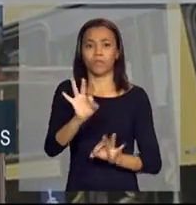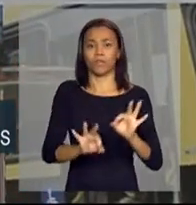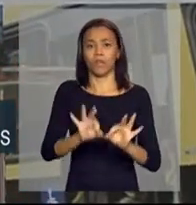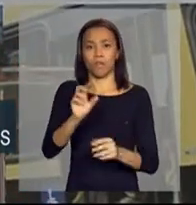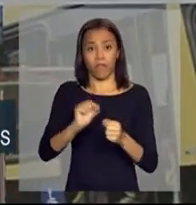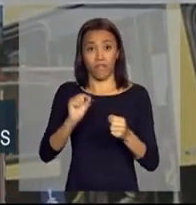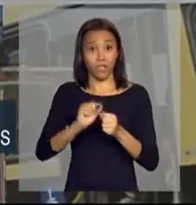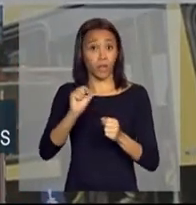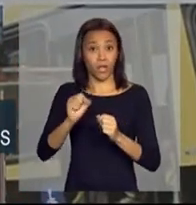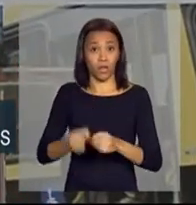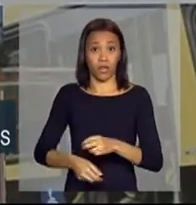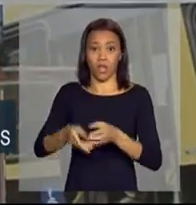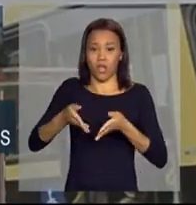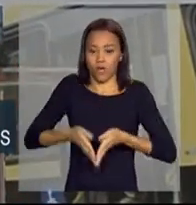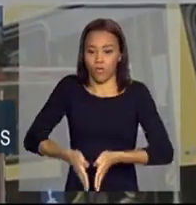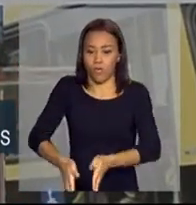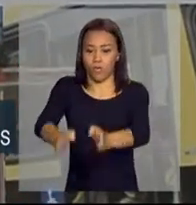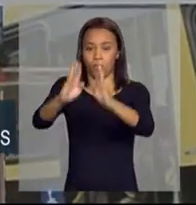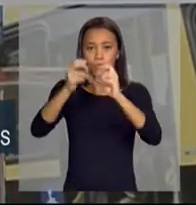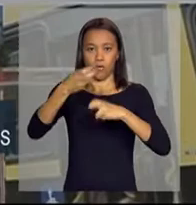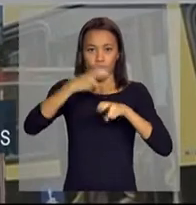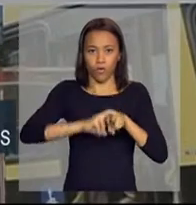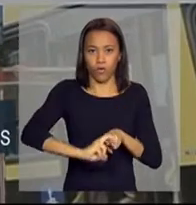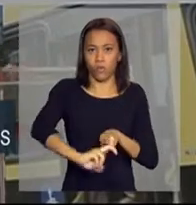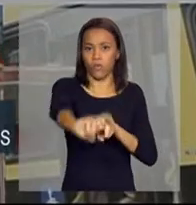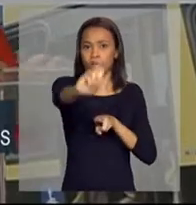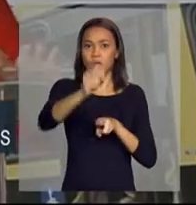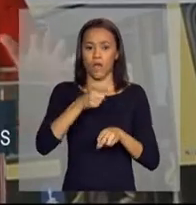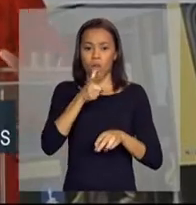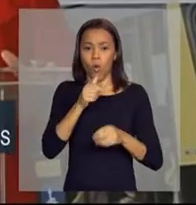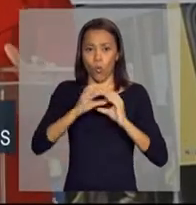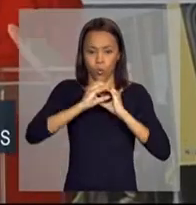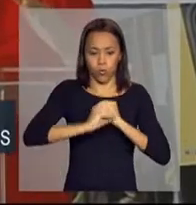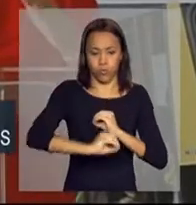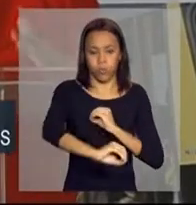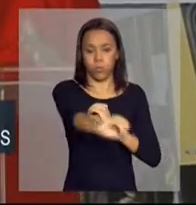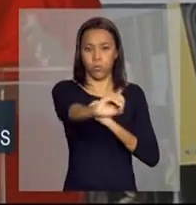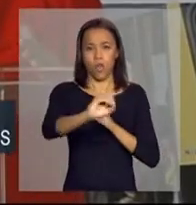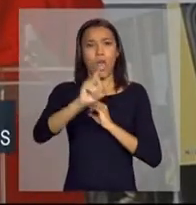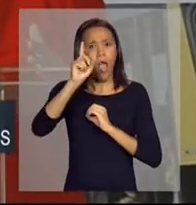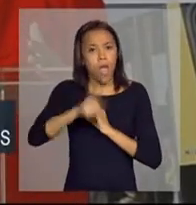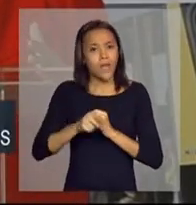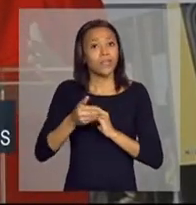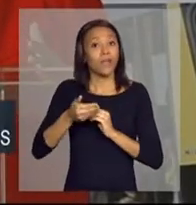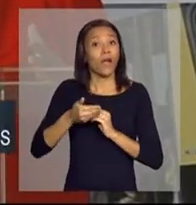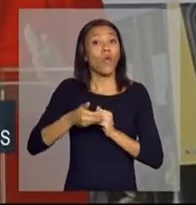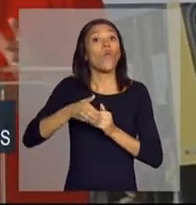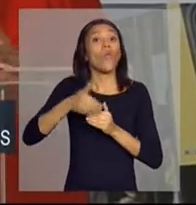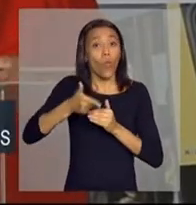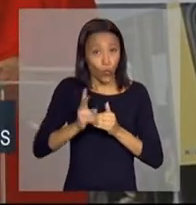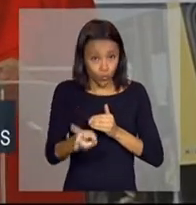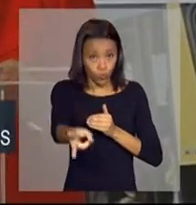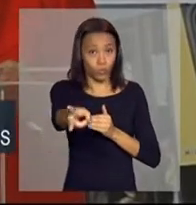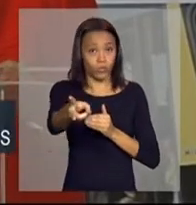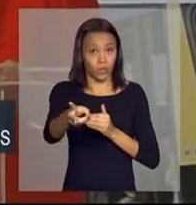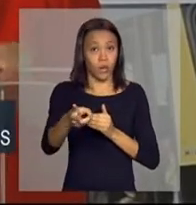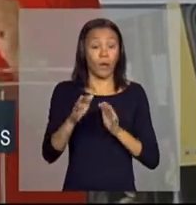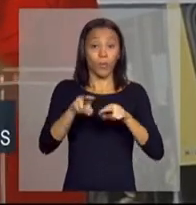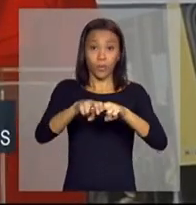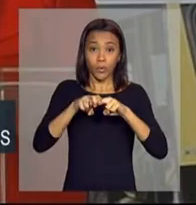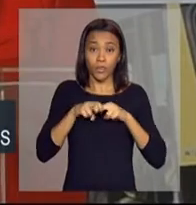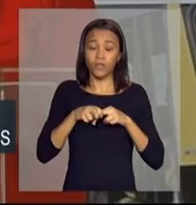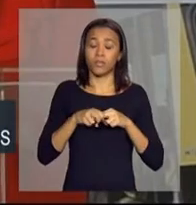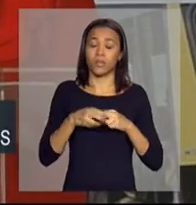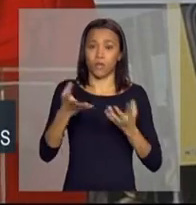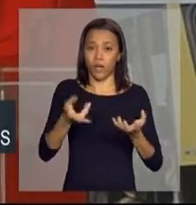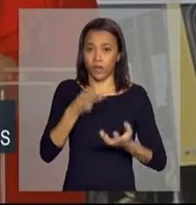fazer ferrovias, rodovias, saneamento, é algo que está em construção. Por isso, eu quero dizer